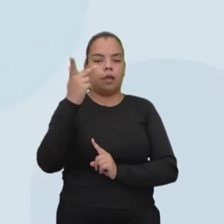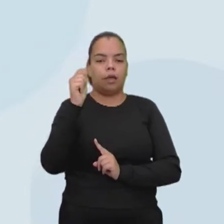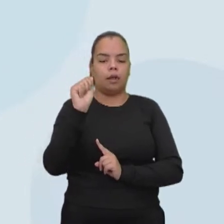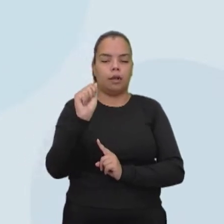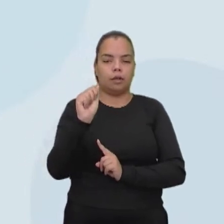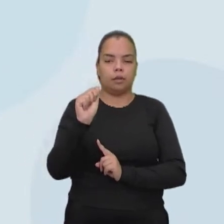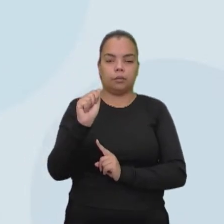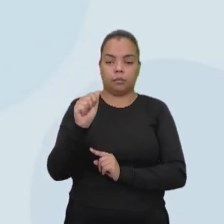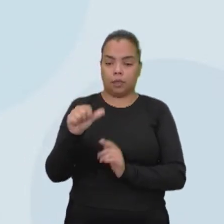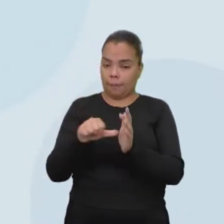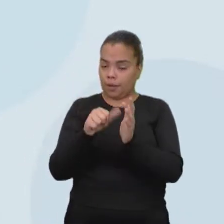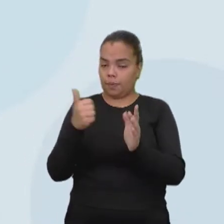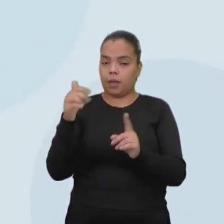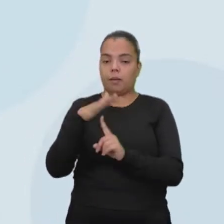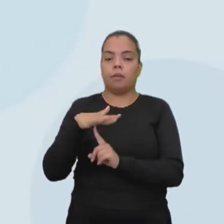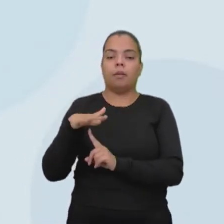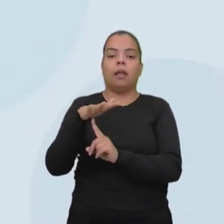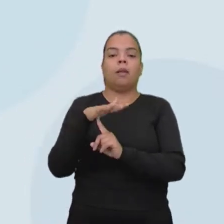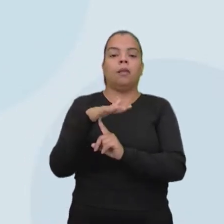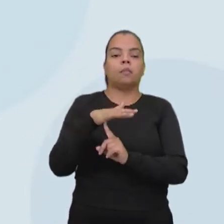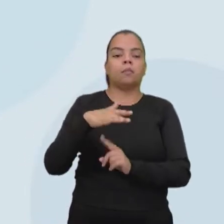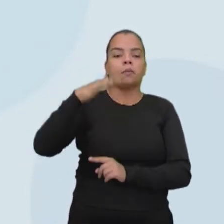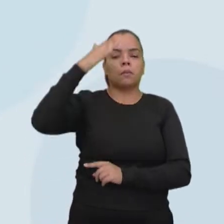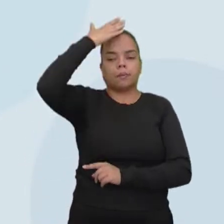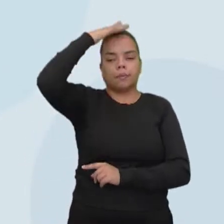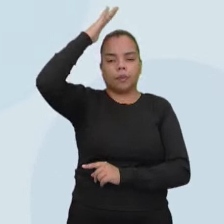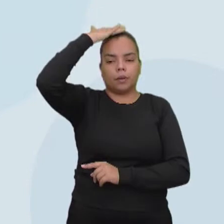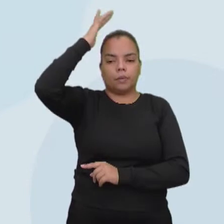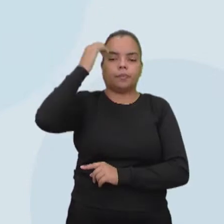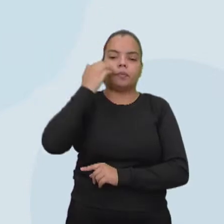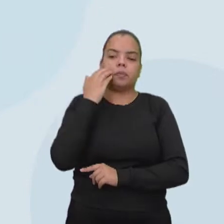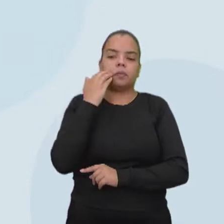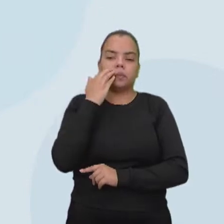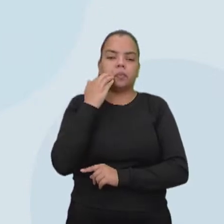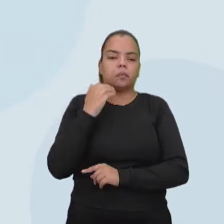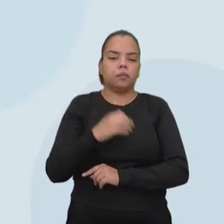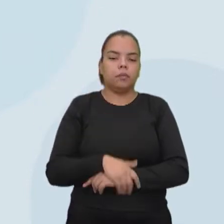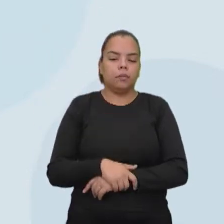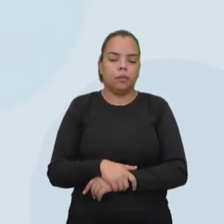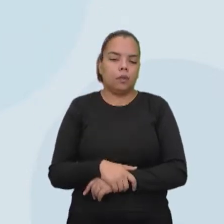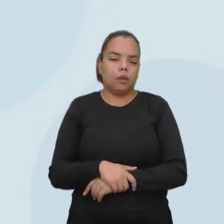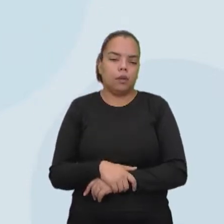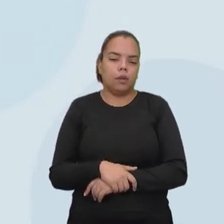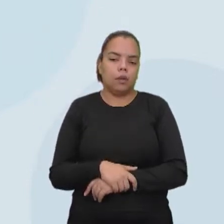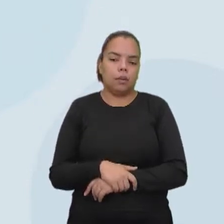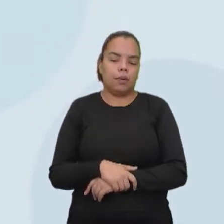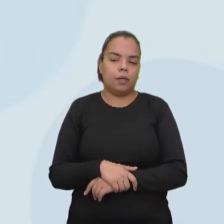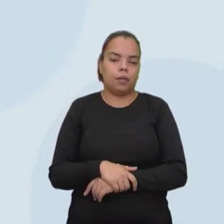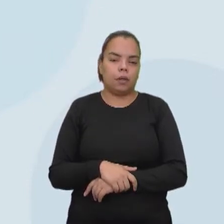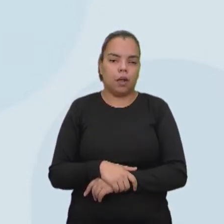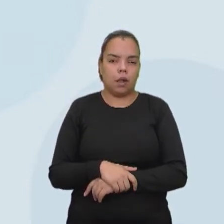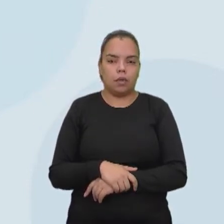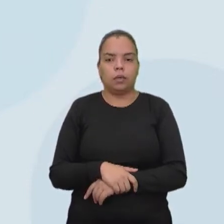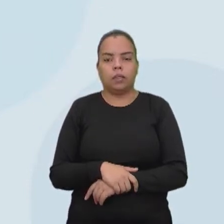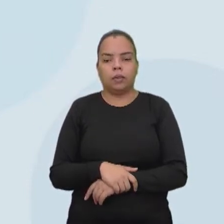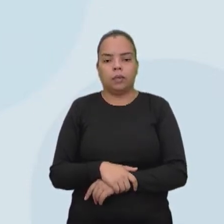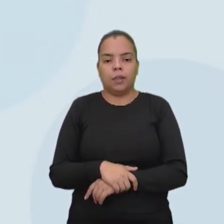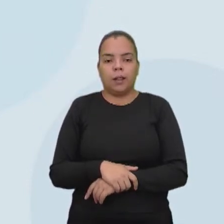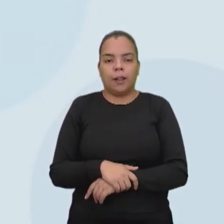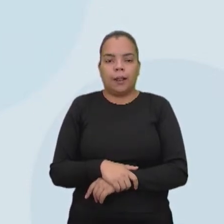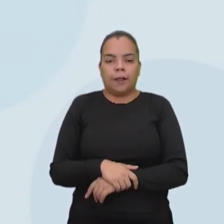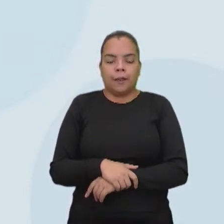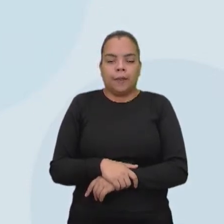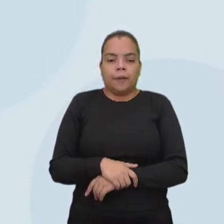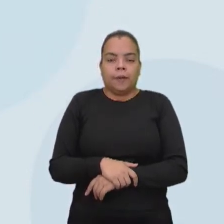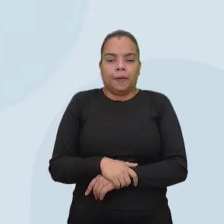Isso em 1953. Então quando a gente vê essa taça, né, os arenitos aí, eles, na verdade, ele é formado de arenito,